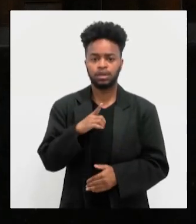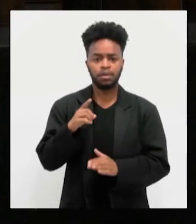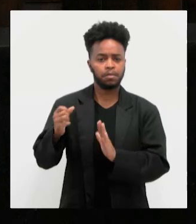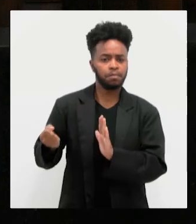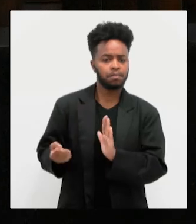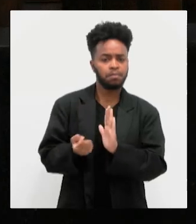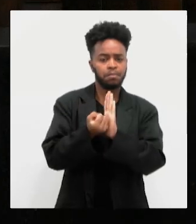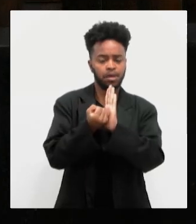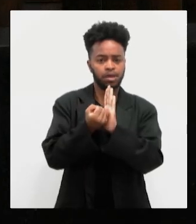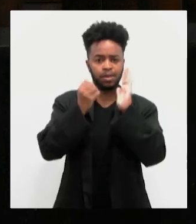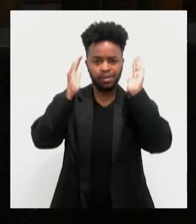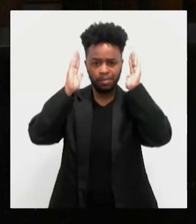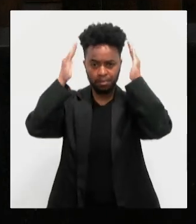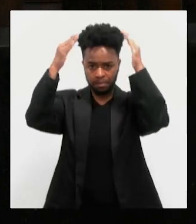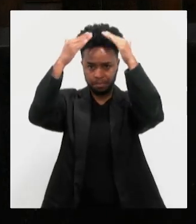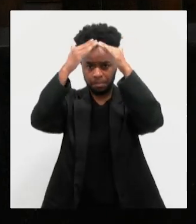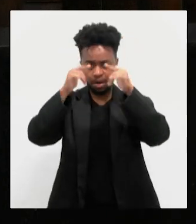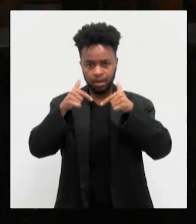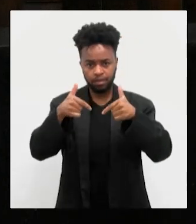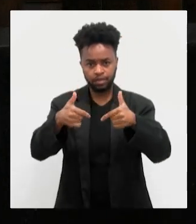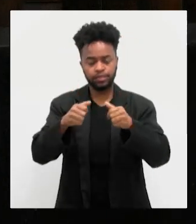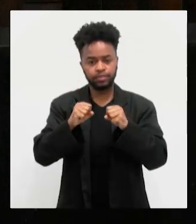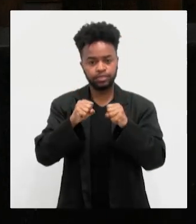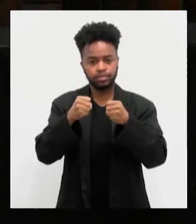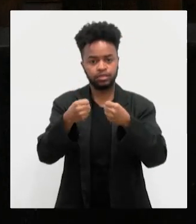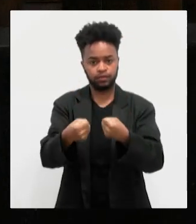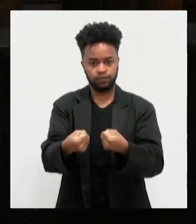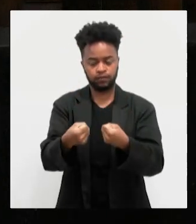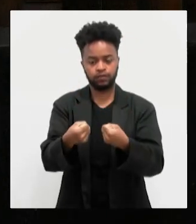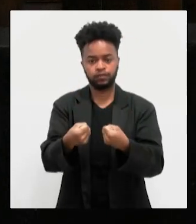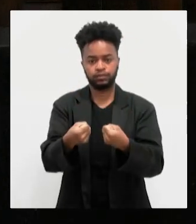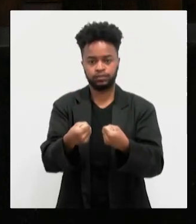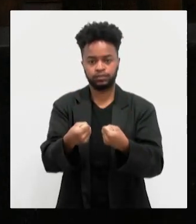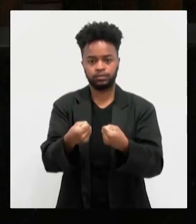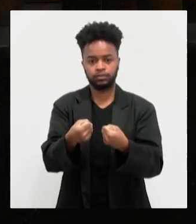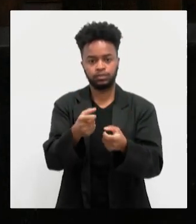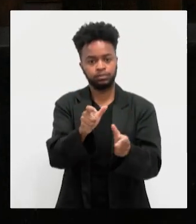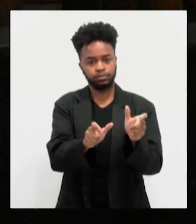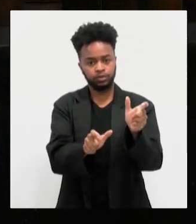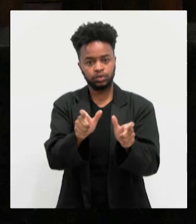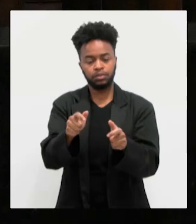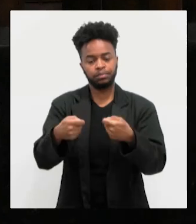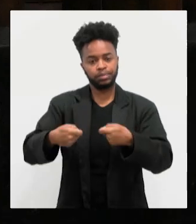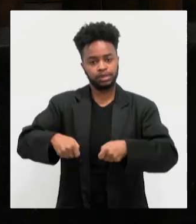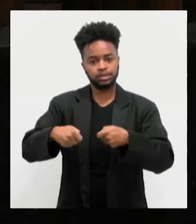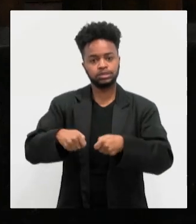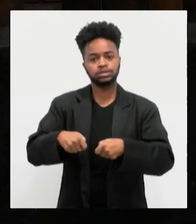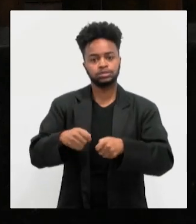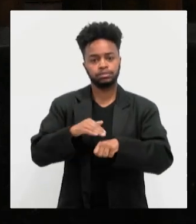papado na defesa daqueles que mais necessitam.